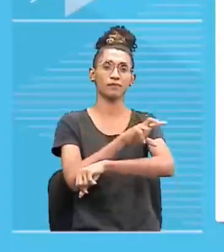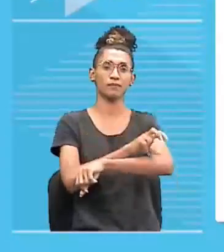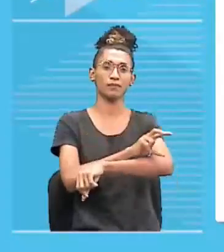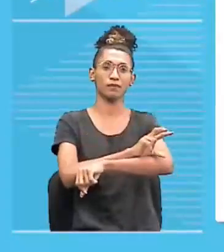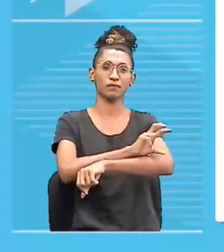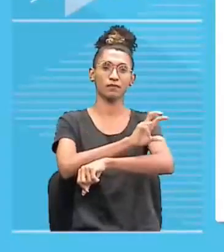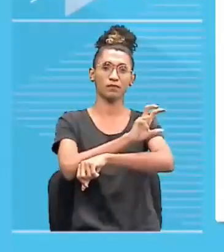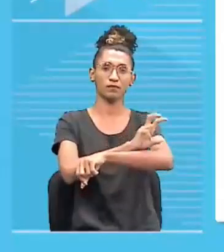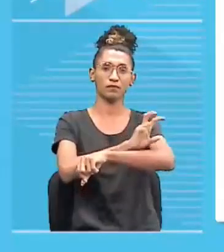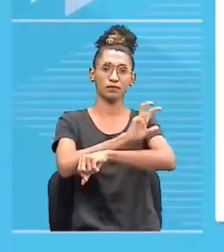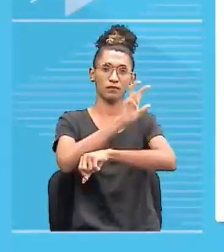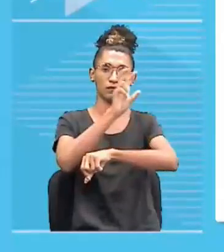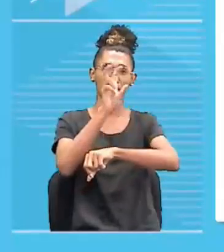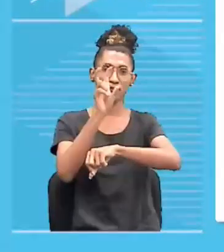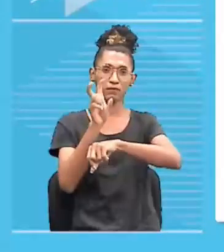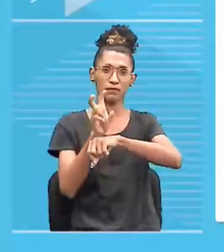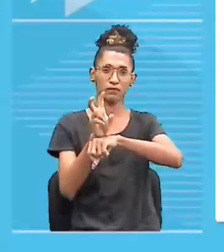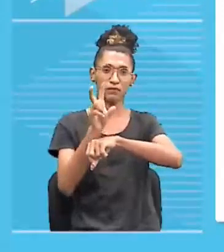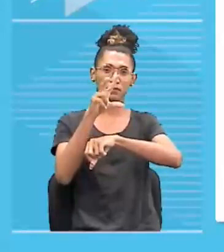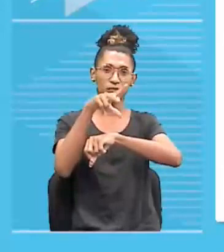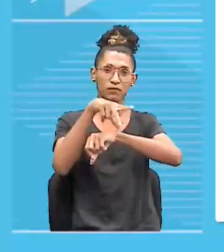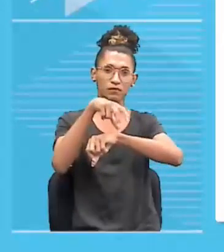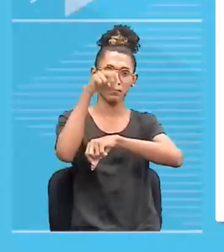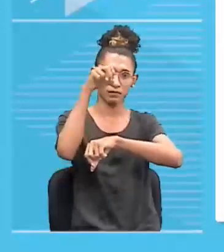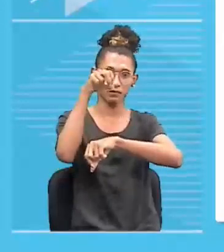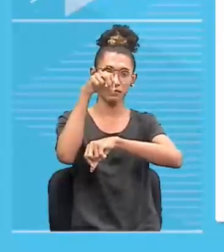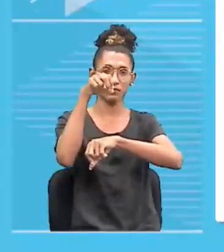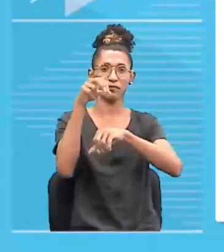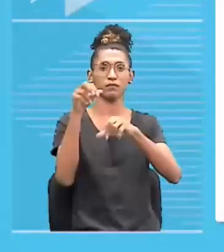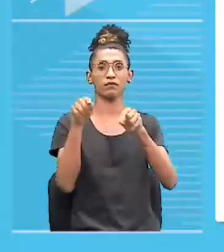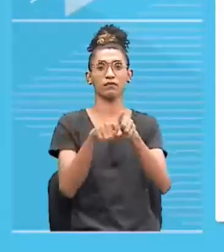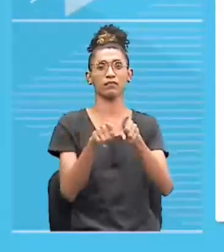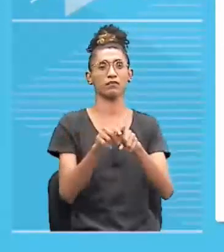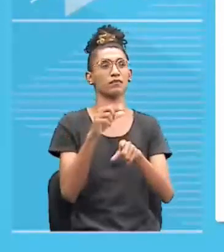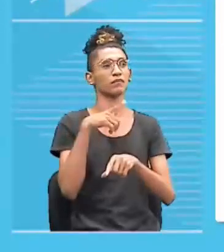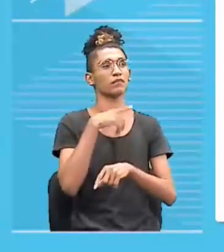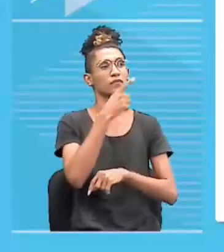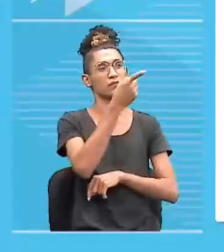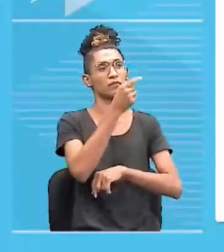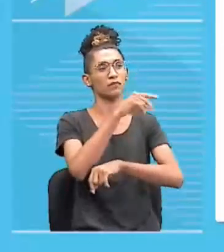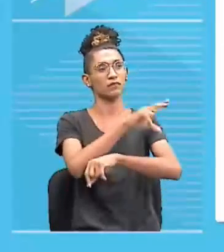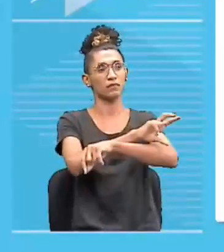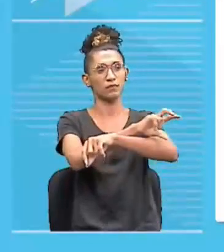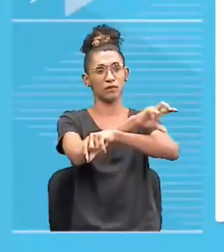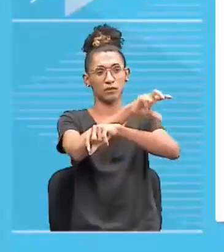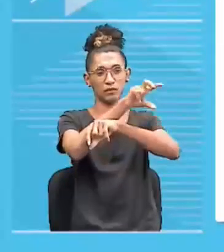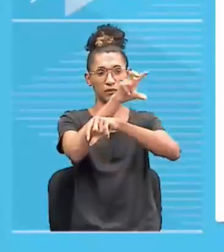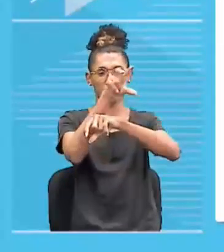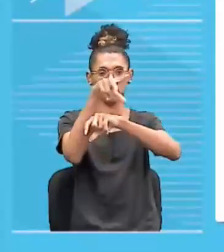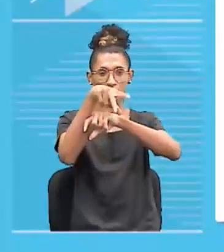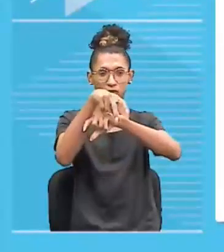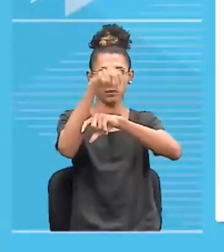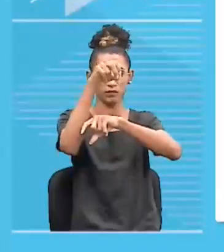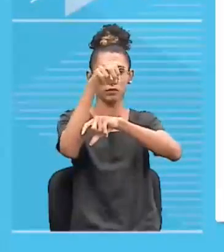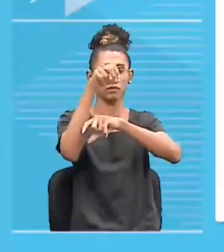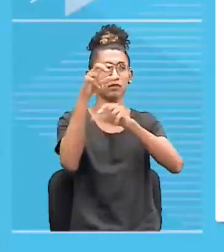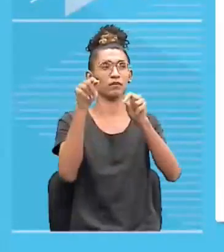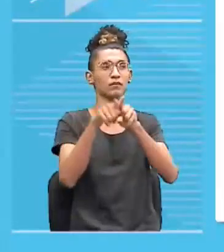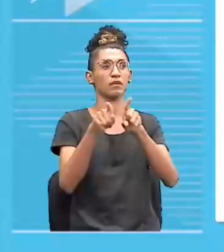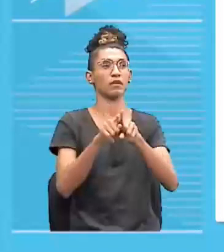robotizada. Nós temos aí uma fábrica de automóveis, certo? Essa fábrica de automóveis,